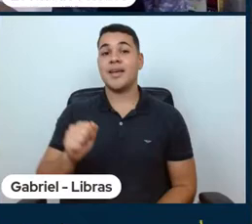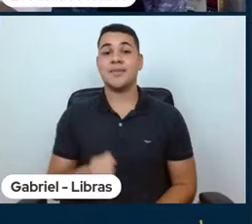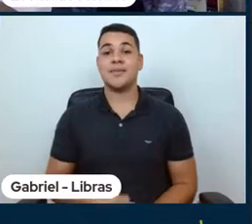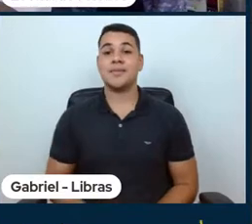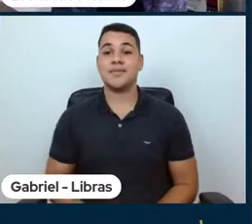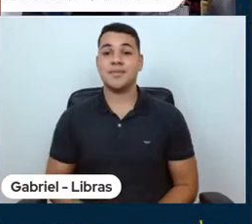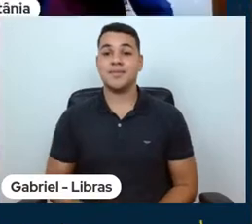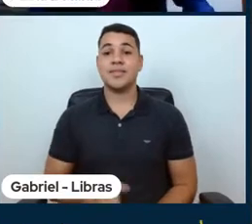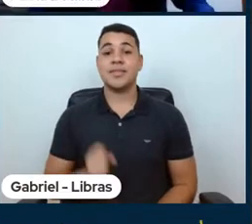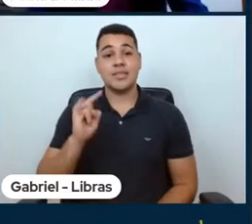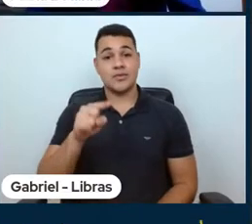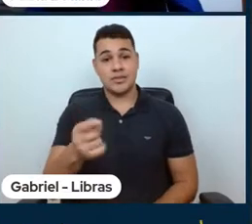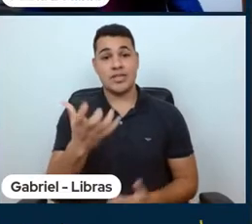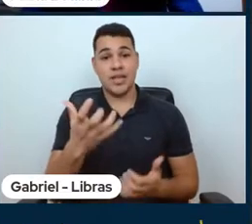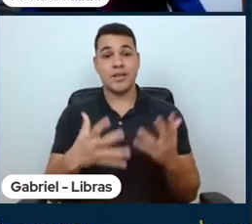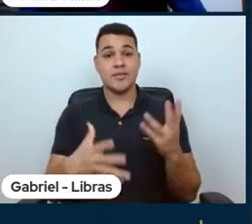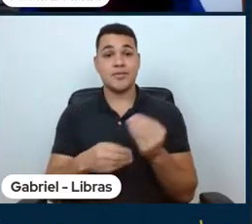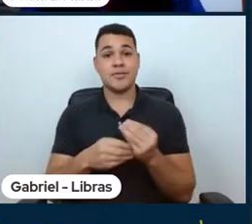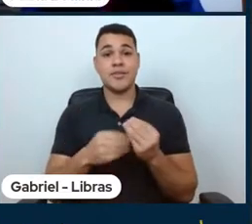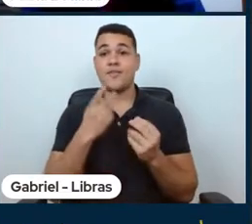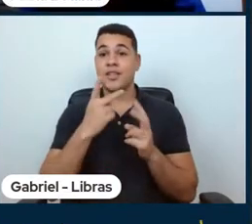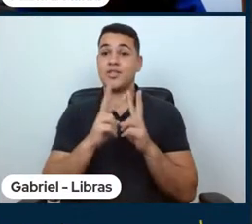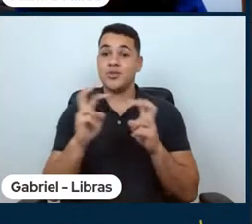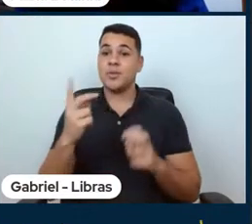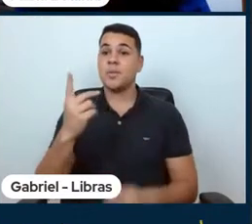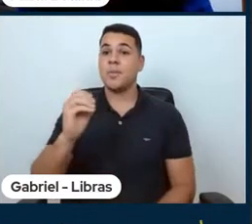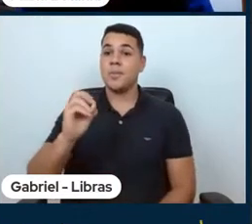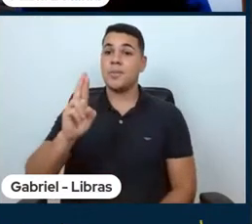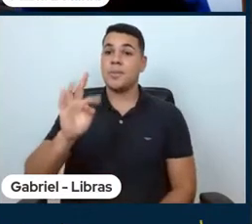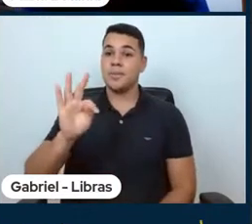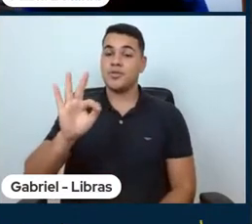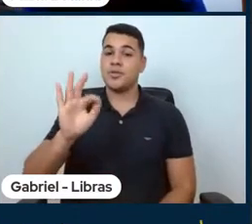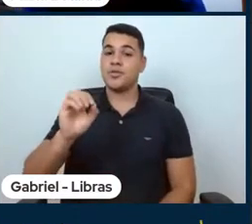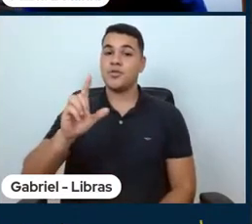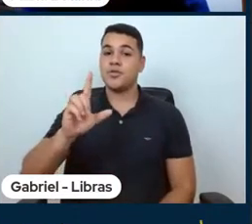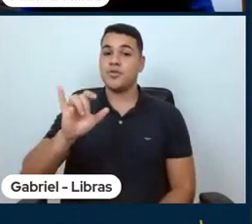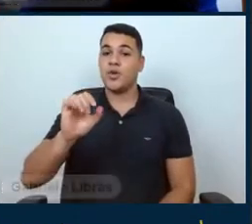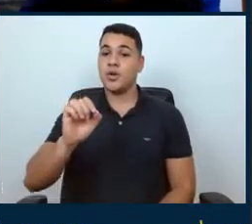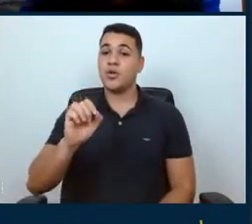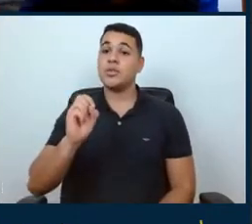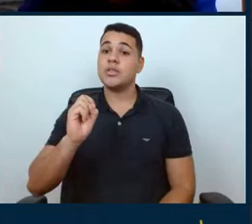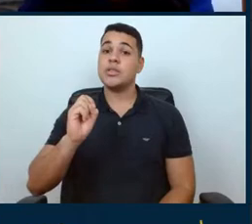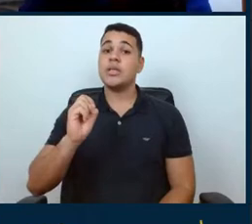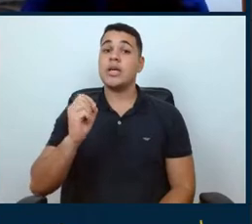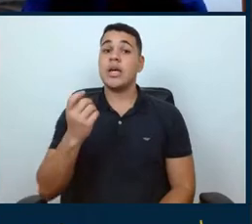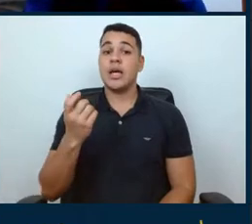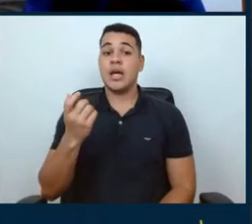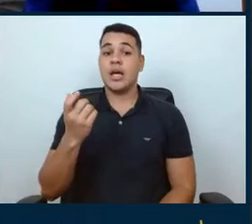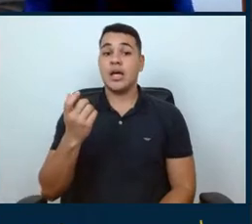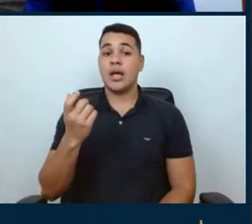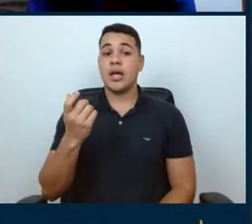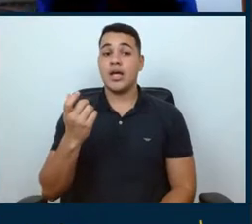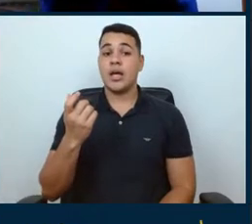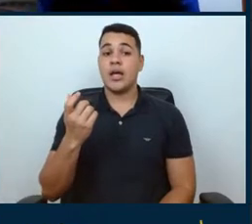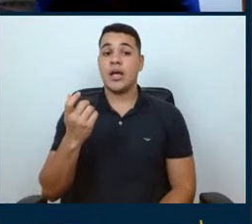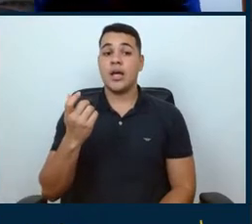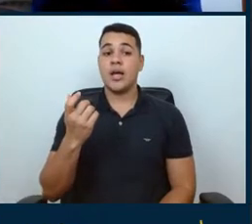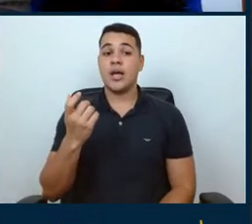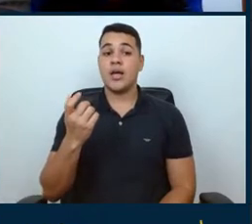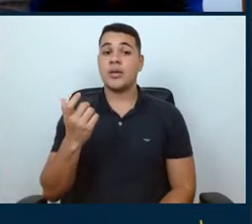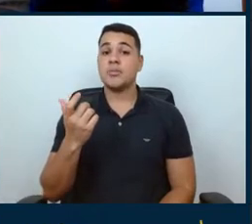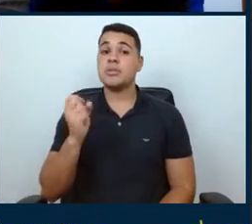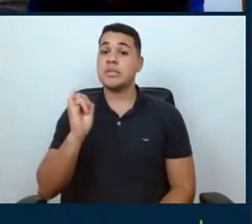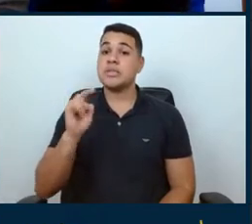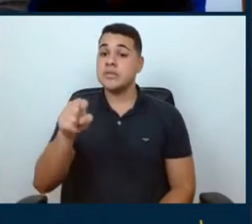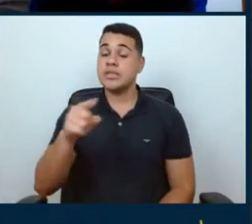Até se quiser falar um pouquinho também de portfólio. Desculpa. Às vezes você eu acho que não comentou, mas se você tiver,